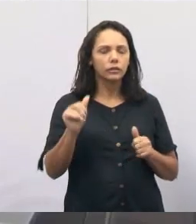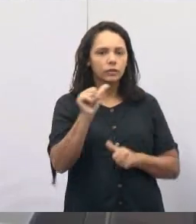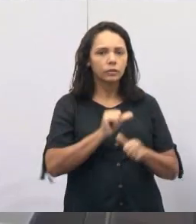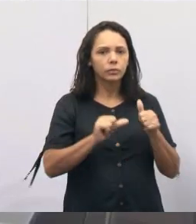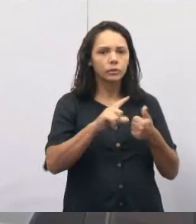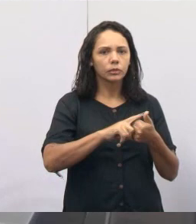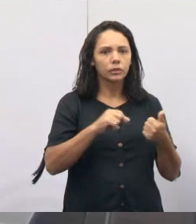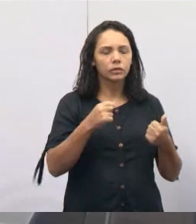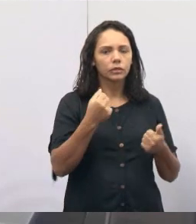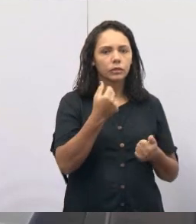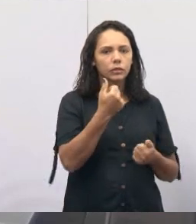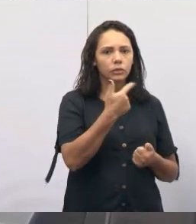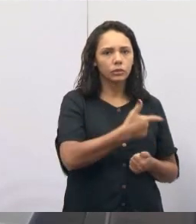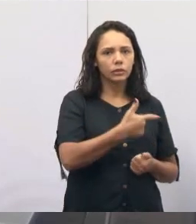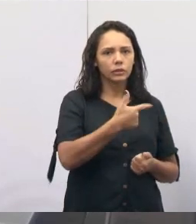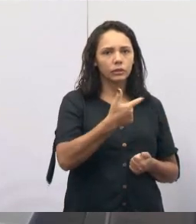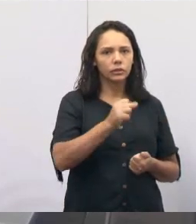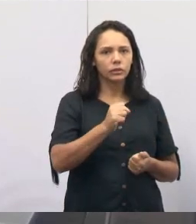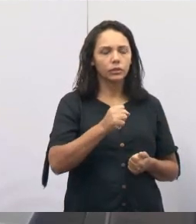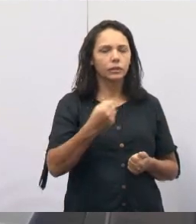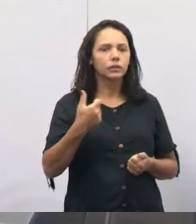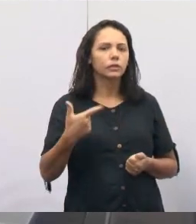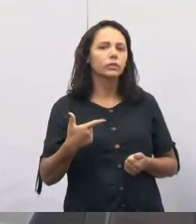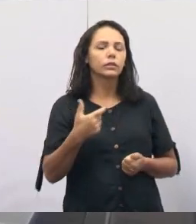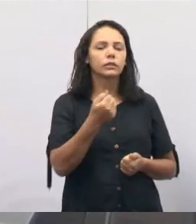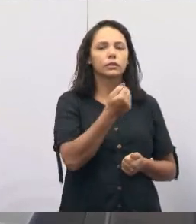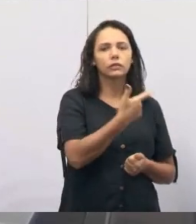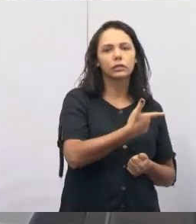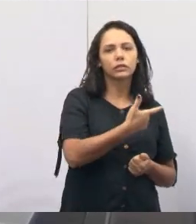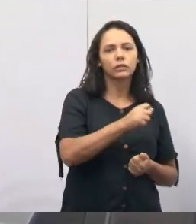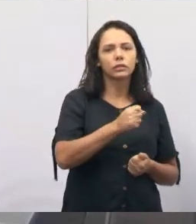e 284 do Código de Trânsito Brasileiro,